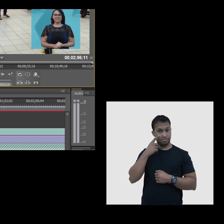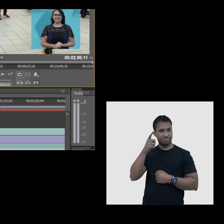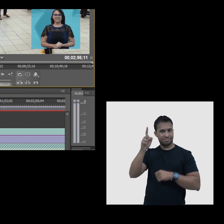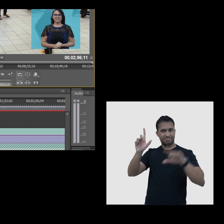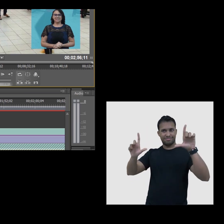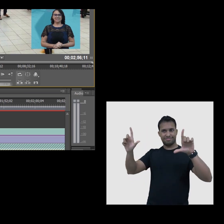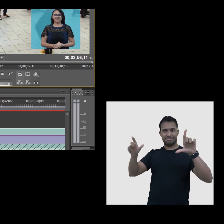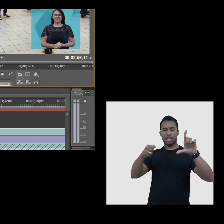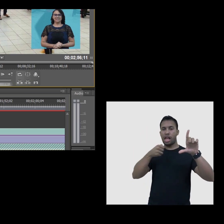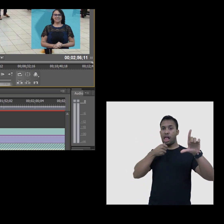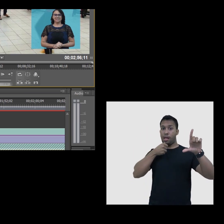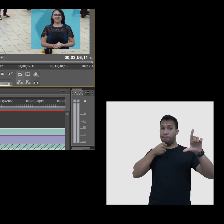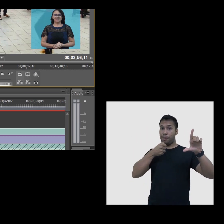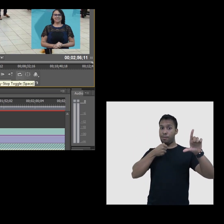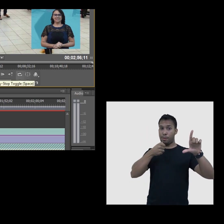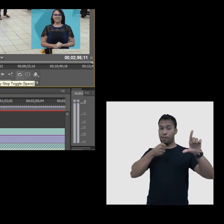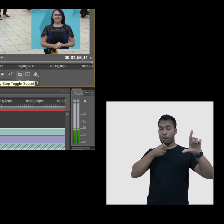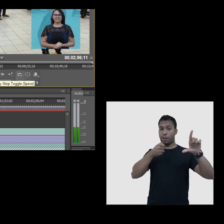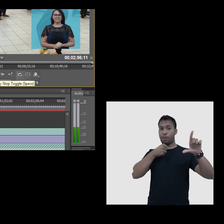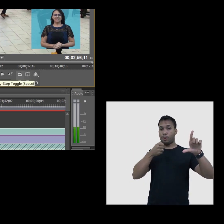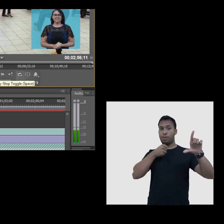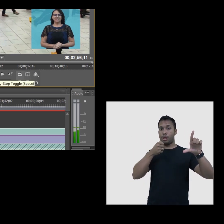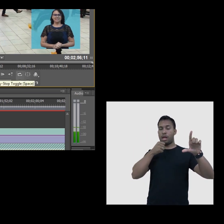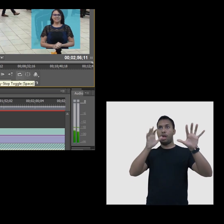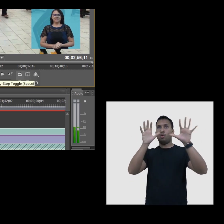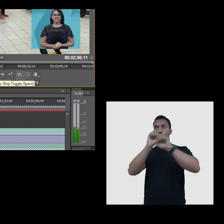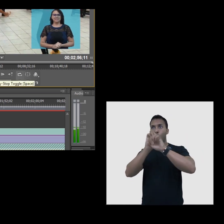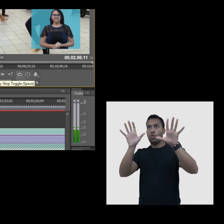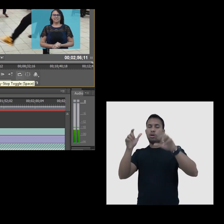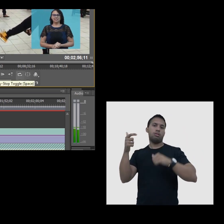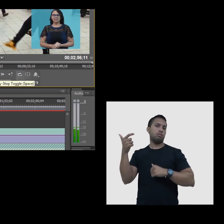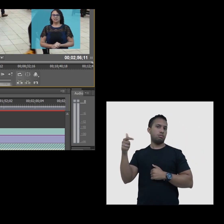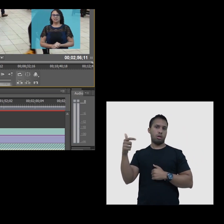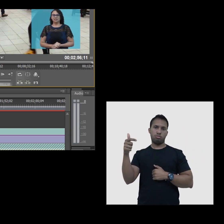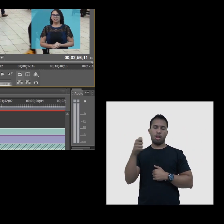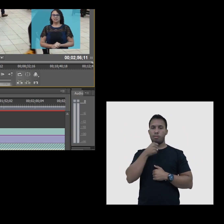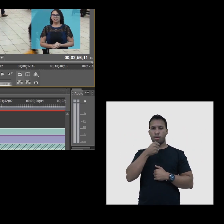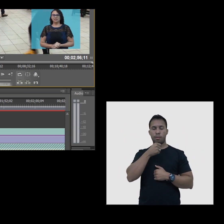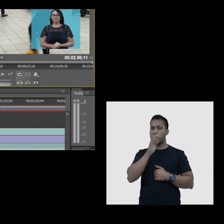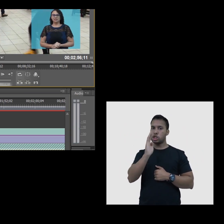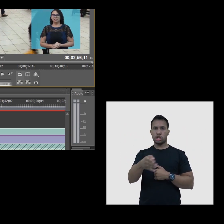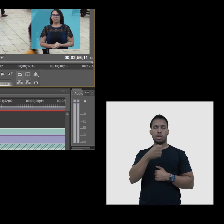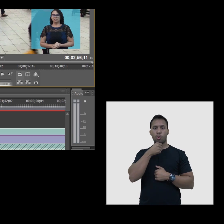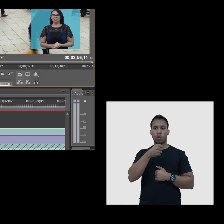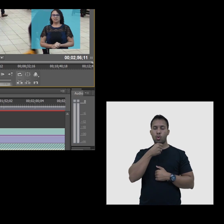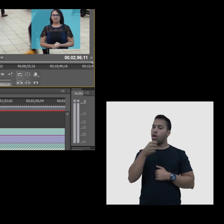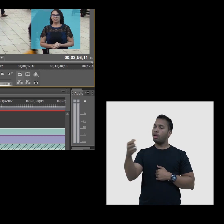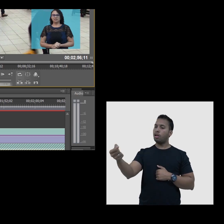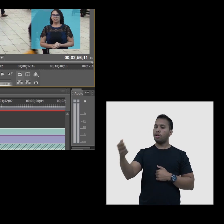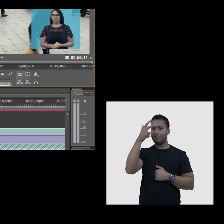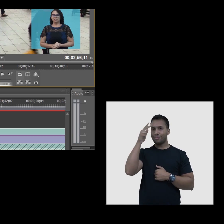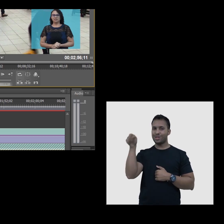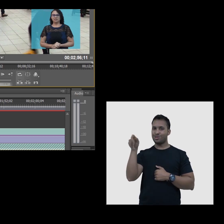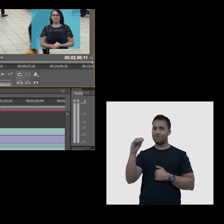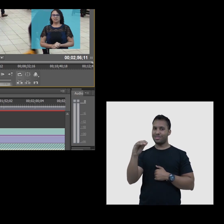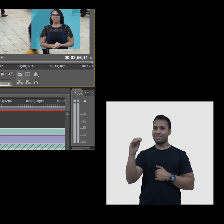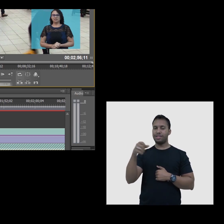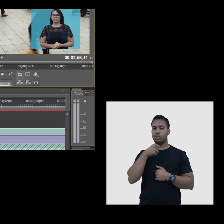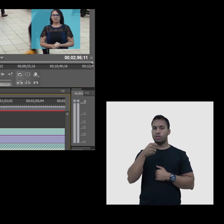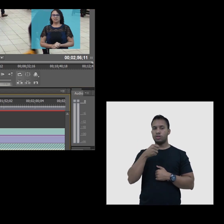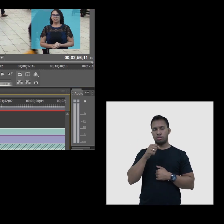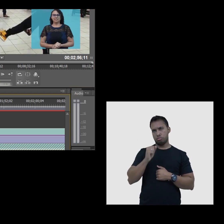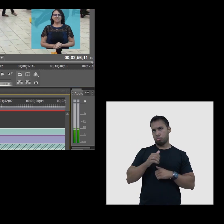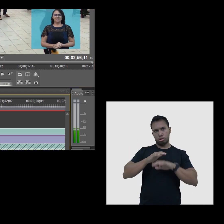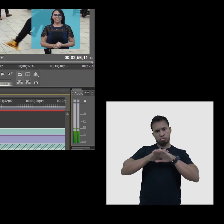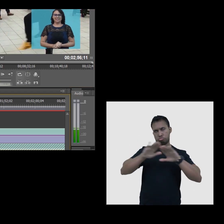Bom, aqui entre a fala desse entrevistado e a fala do narrador, não teve esse efeito de preto novamente, Deep to Black